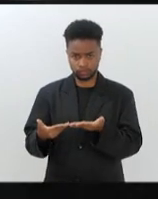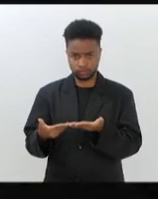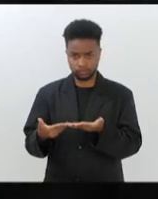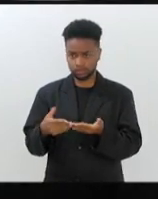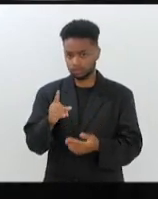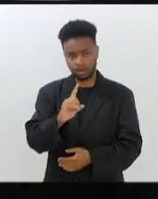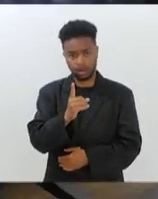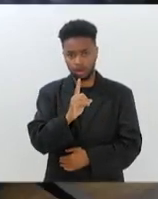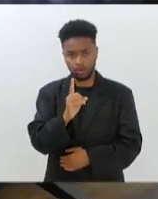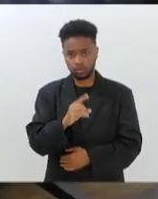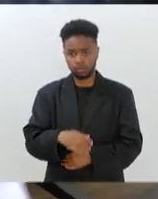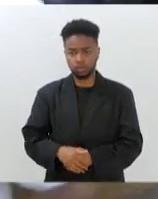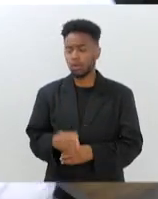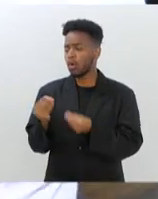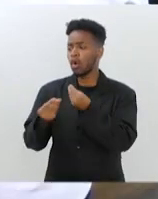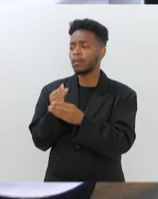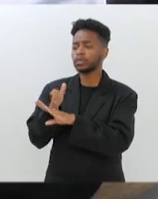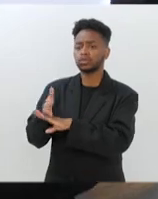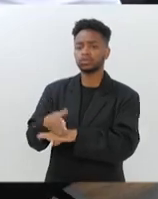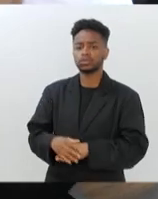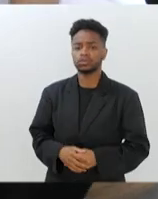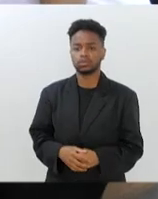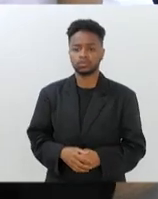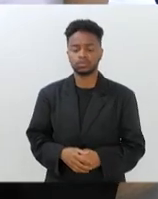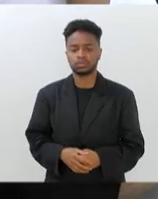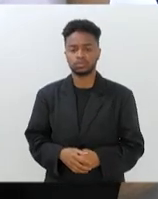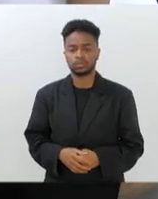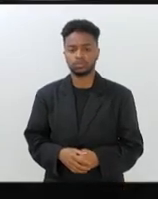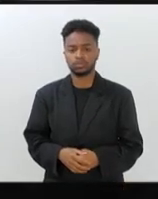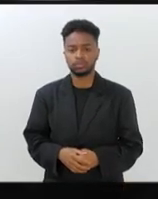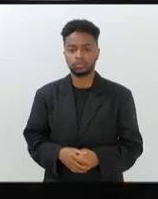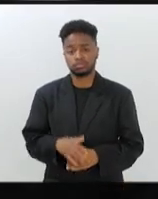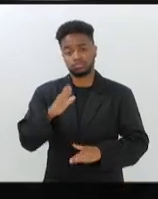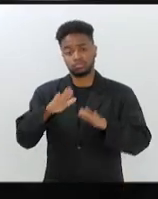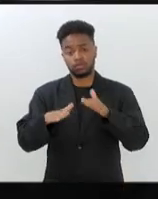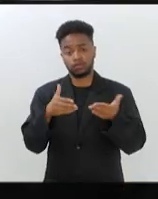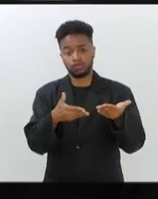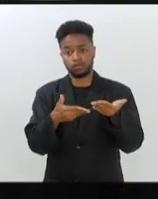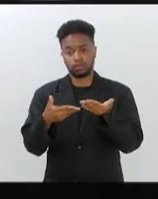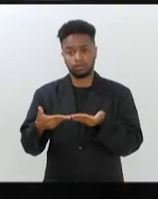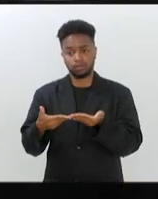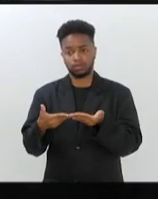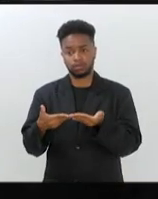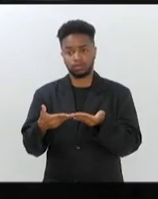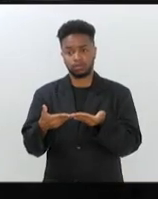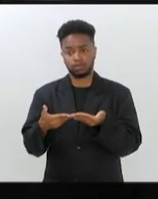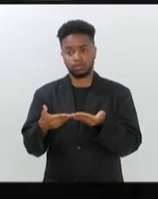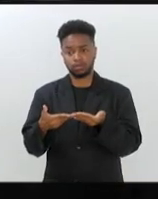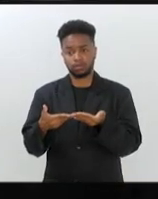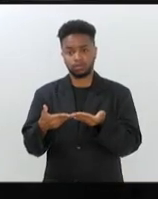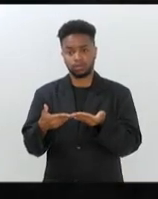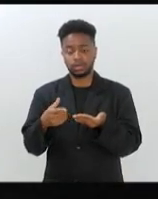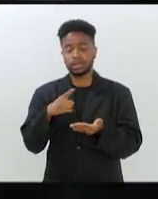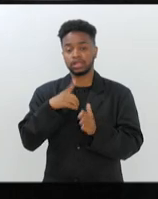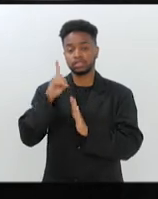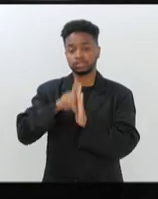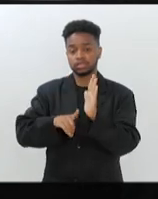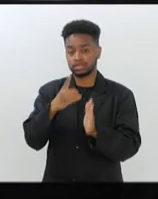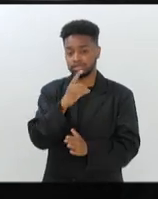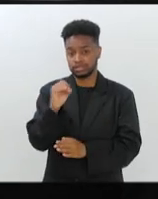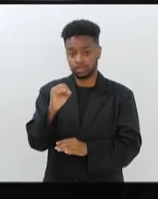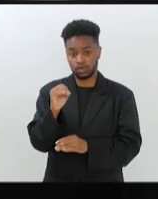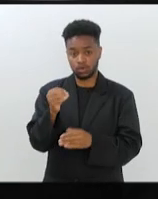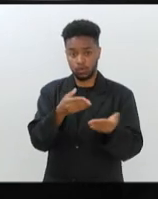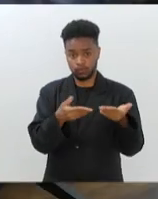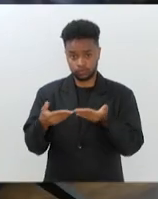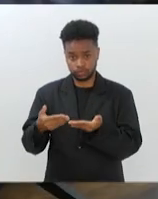não como é que ela tava lá dentro do Camaro da cedai Ela deve ter sido convidada mas não el se vocês tinham direito a 100 convites distribuição de 100 convites por dia